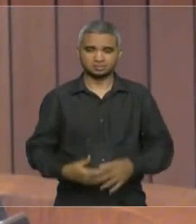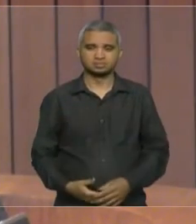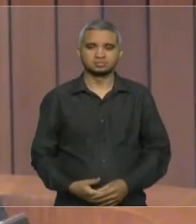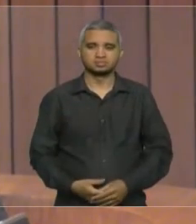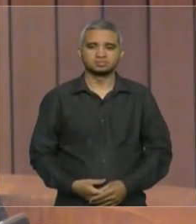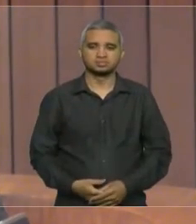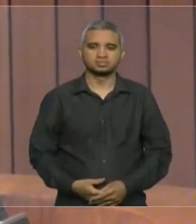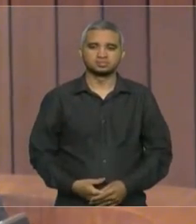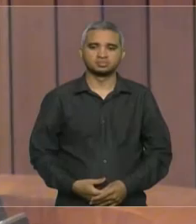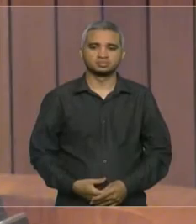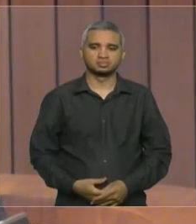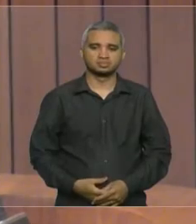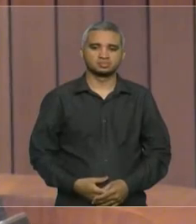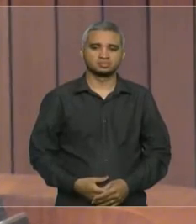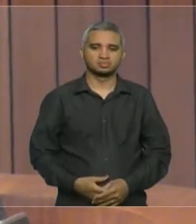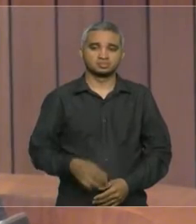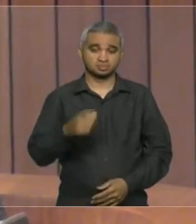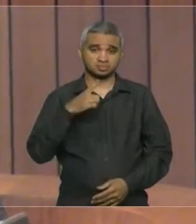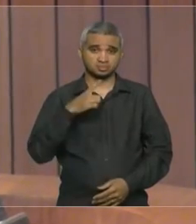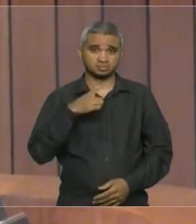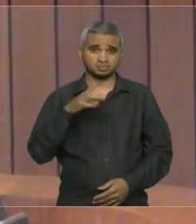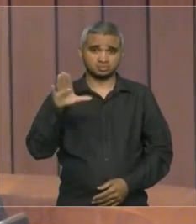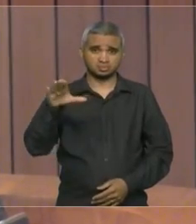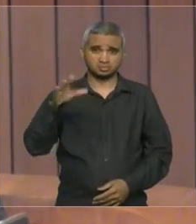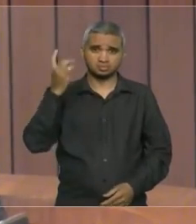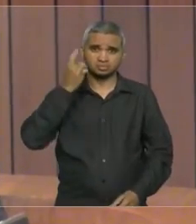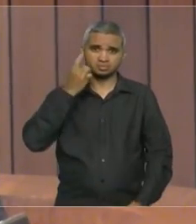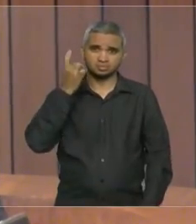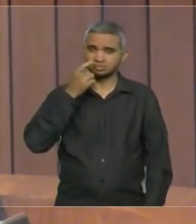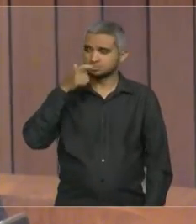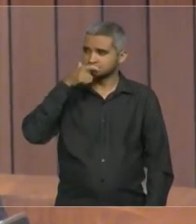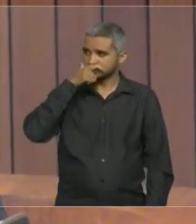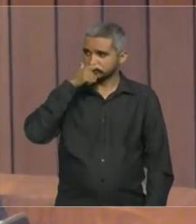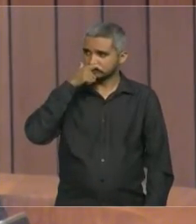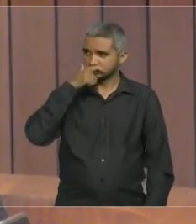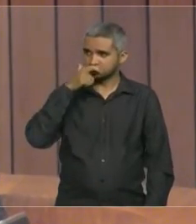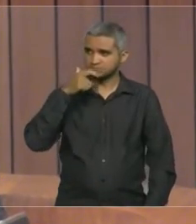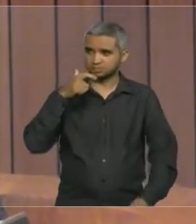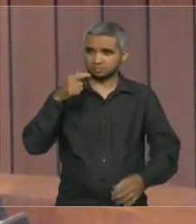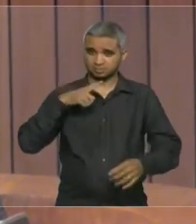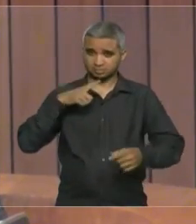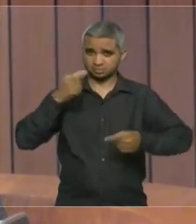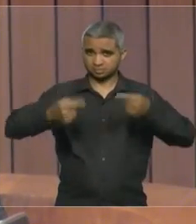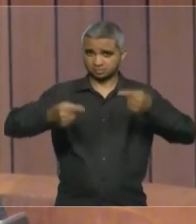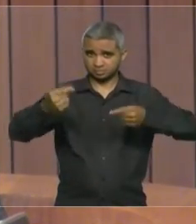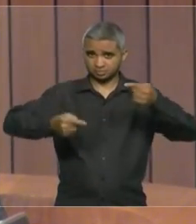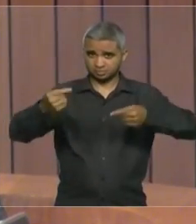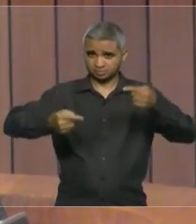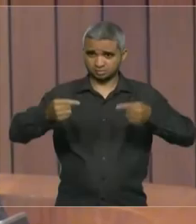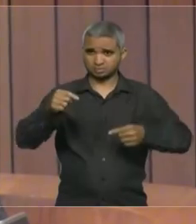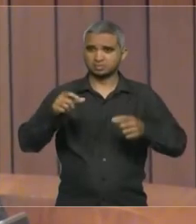nós tivemos um grande embate, deputado César Pires, numa audiência pública nessa casa com a CAEMA.